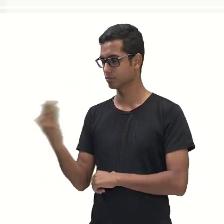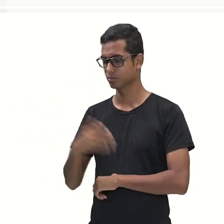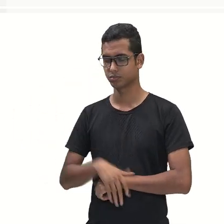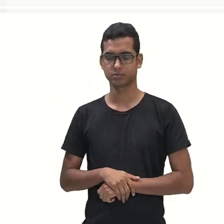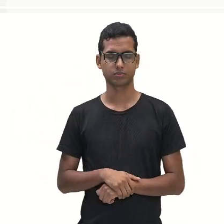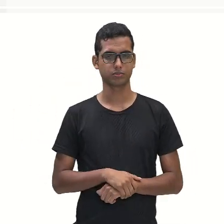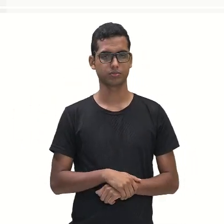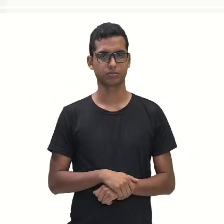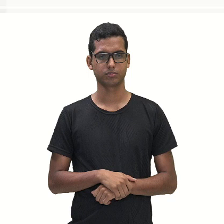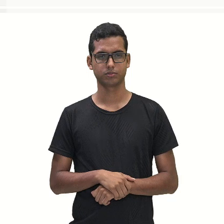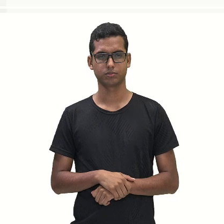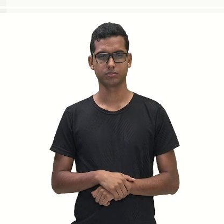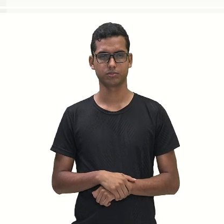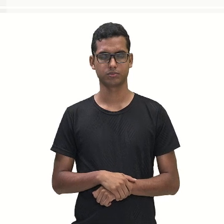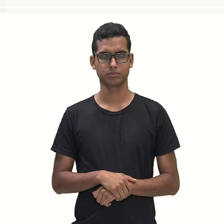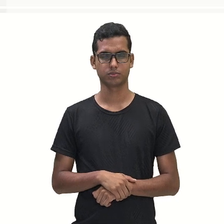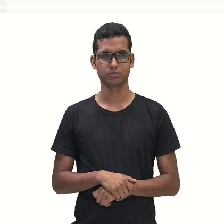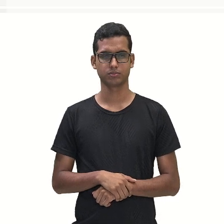dessa solução aqui, né?